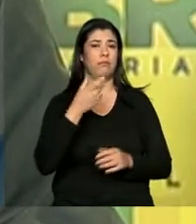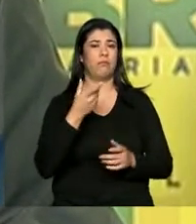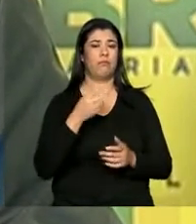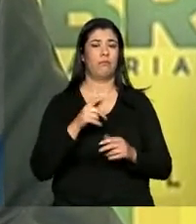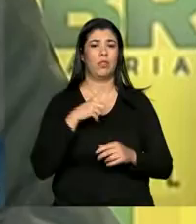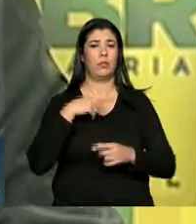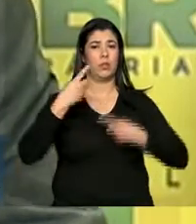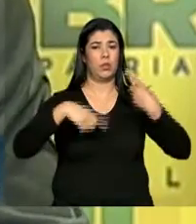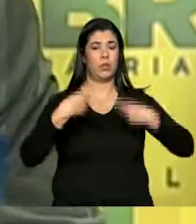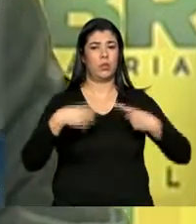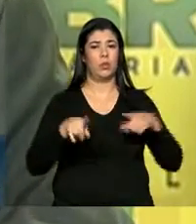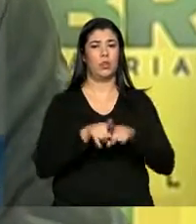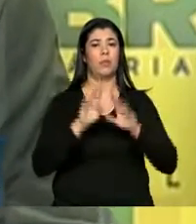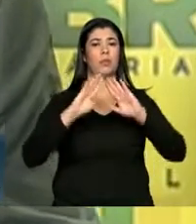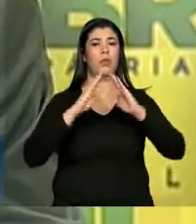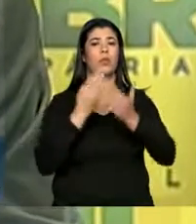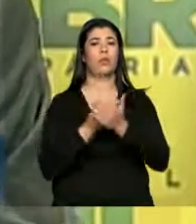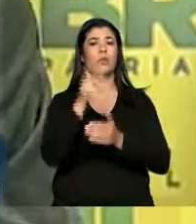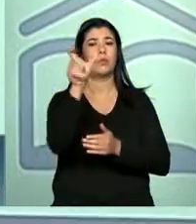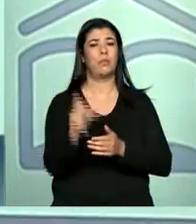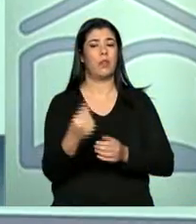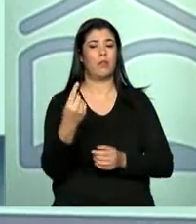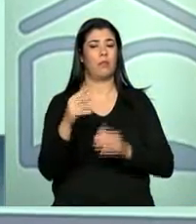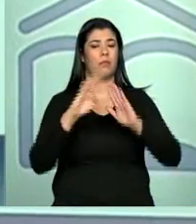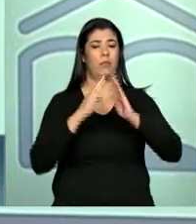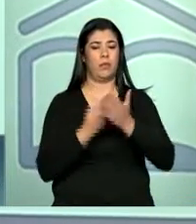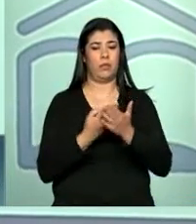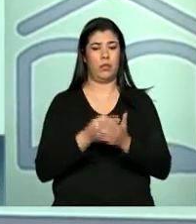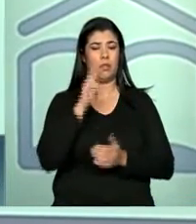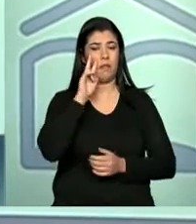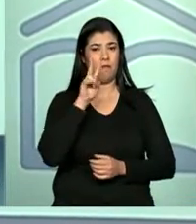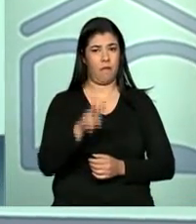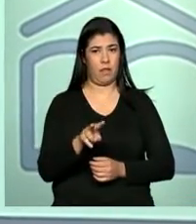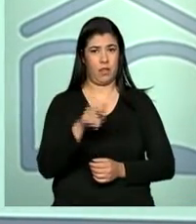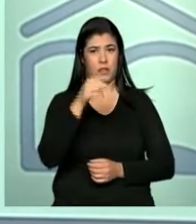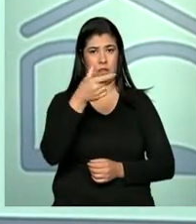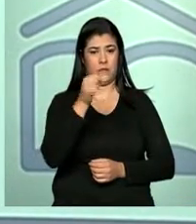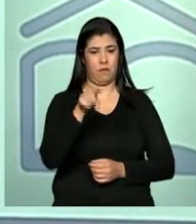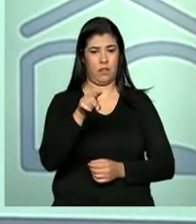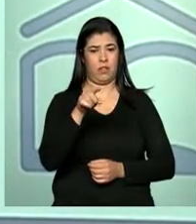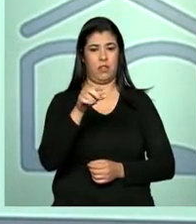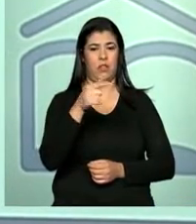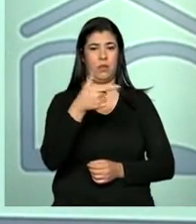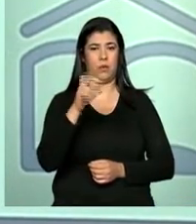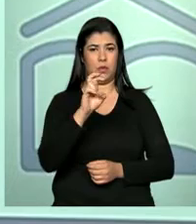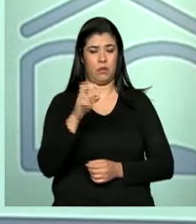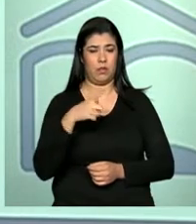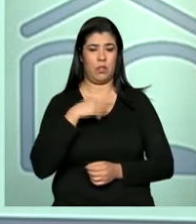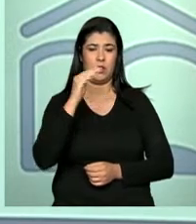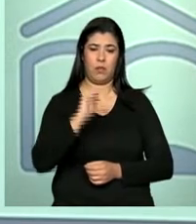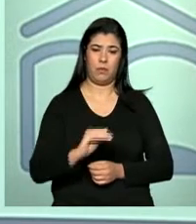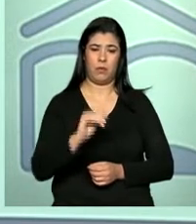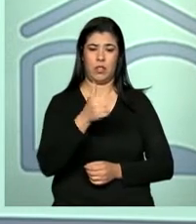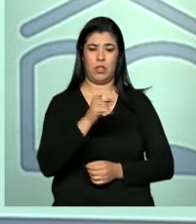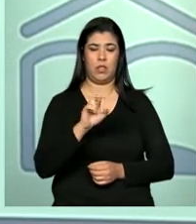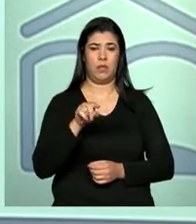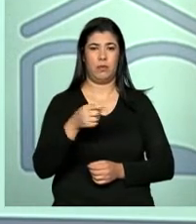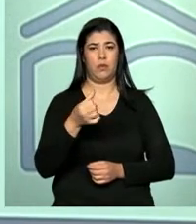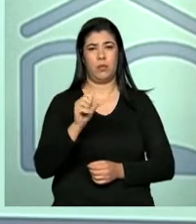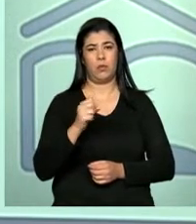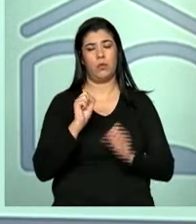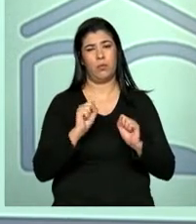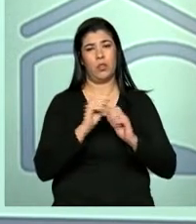gente discutir a escola. Só queria engatar nisso, a gente poderia subir para 80%, para garantir que as escolas não estão